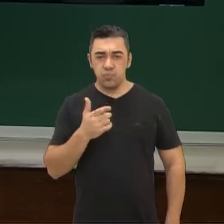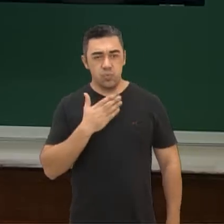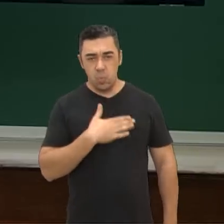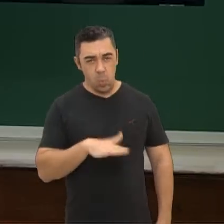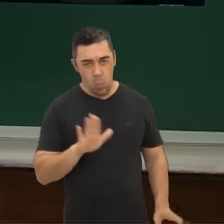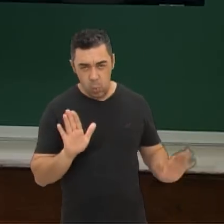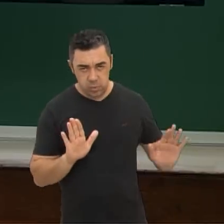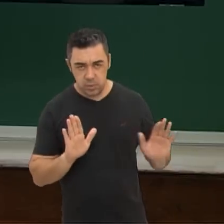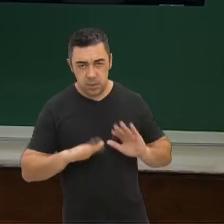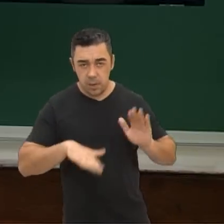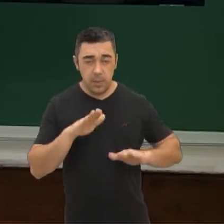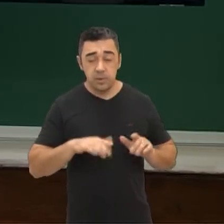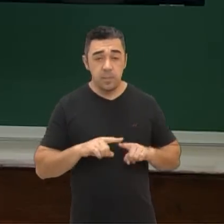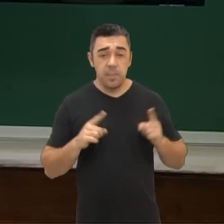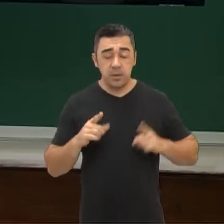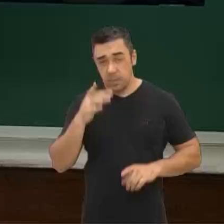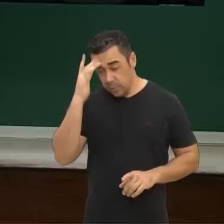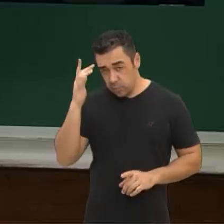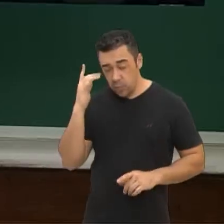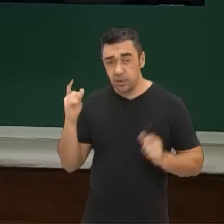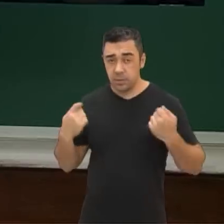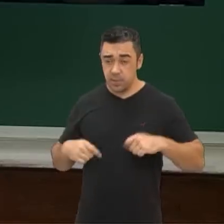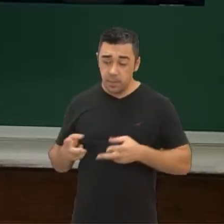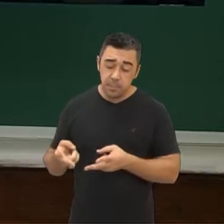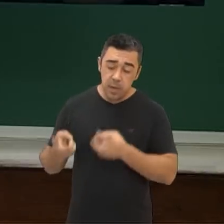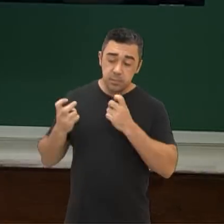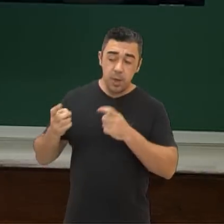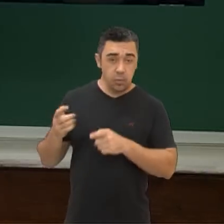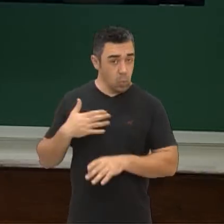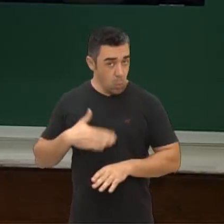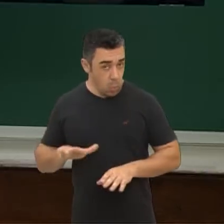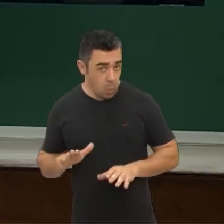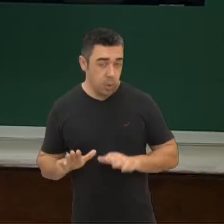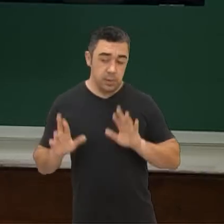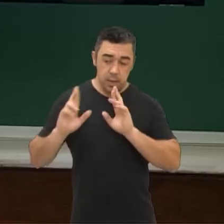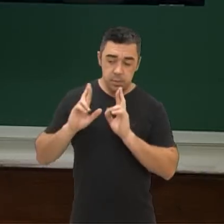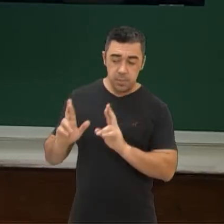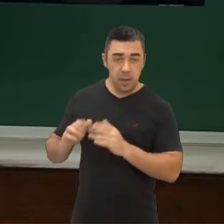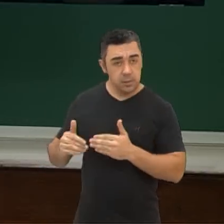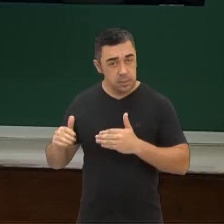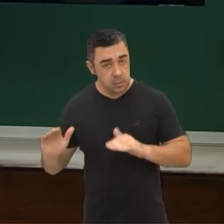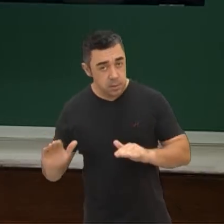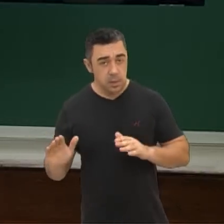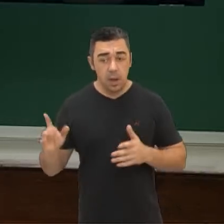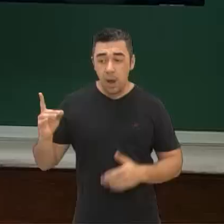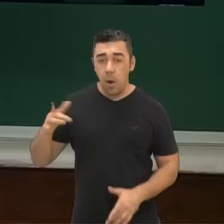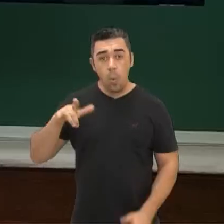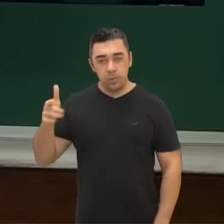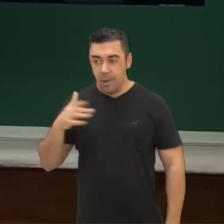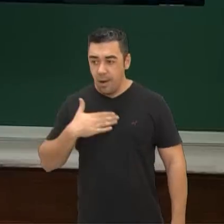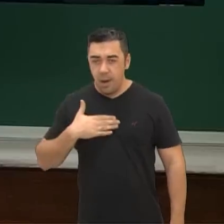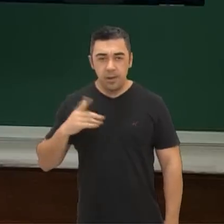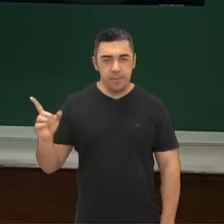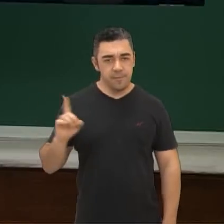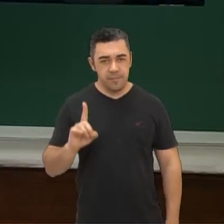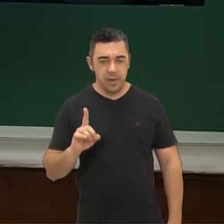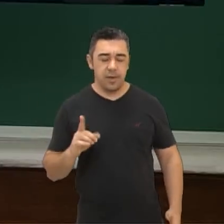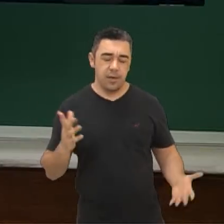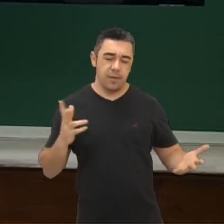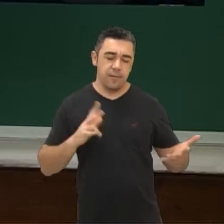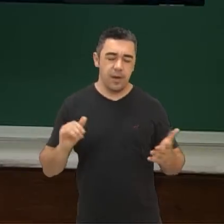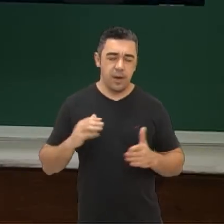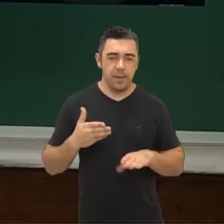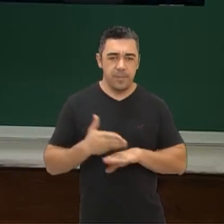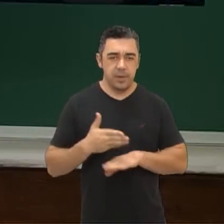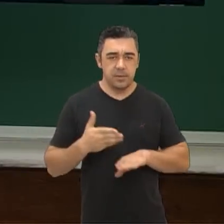mas na rua fica bem legal. Por quê? Porque são pessoas desconhecidas e aí ele escolhe alguém e